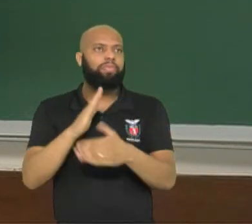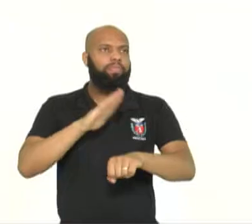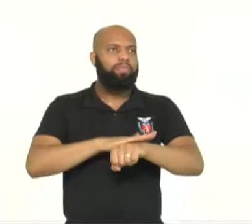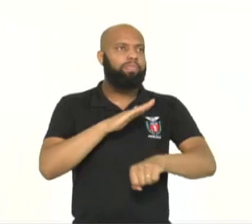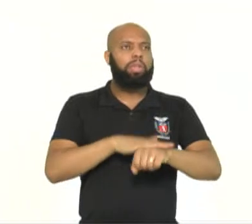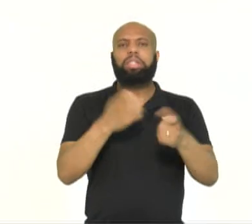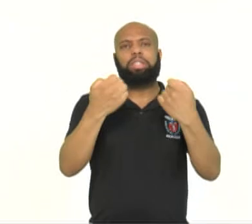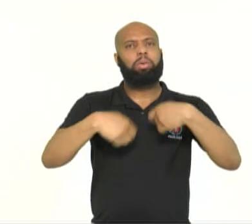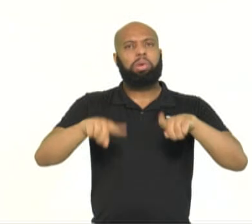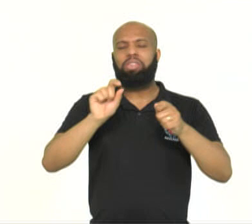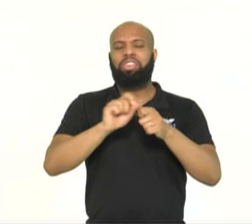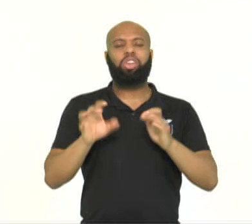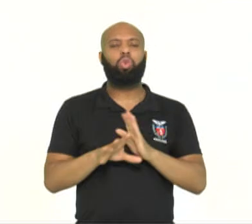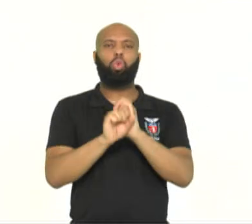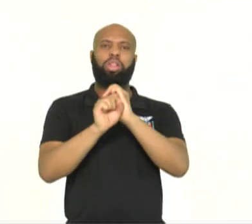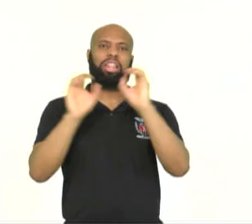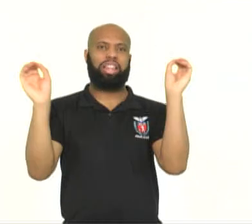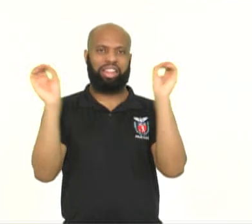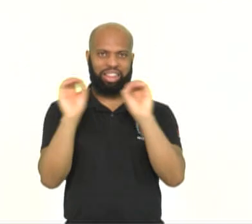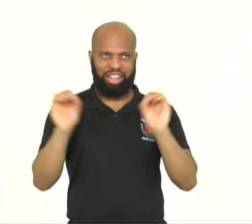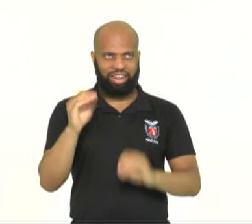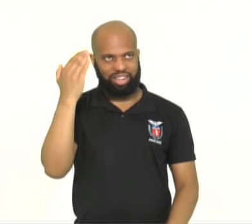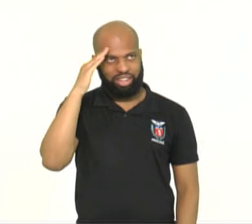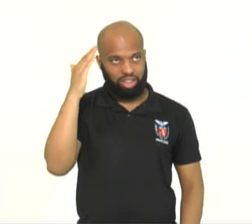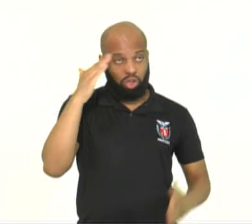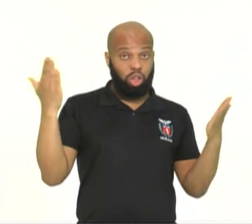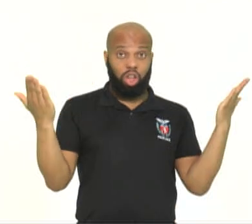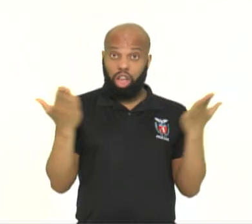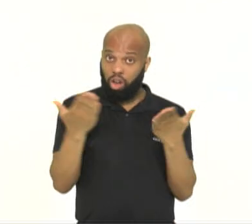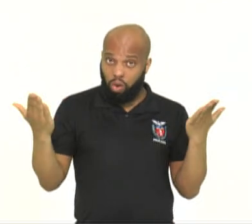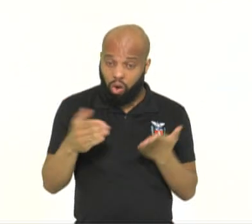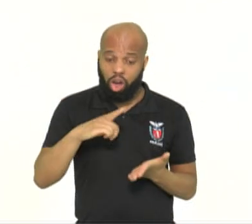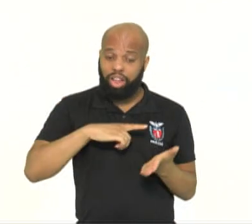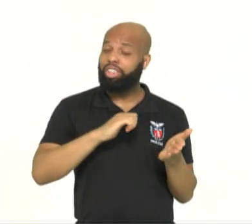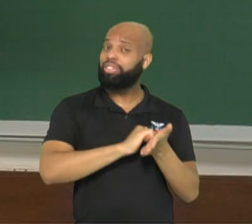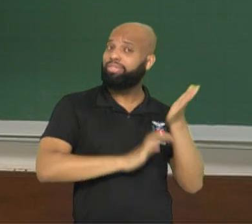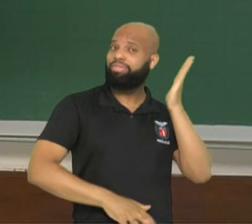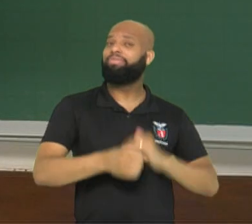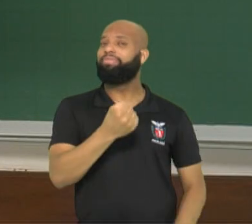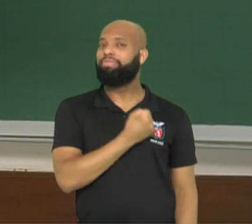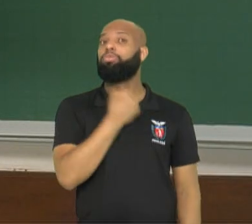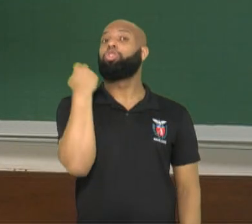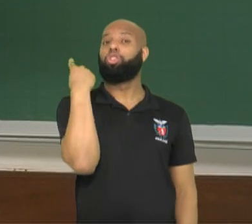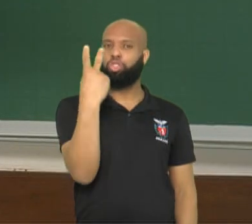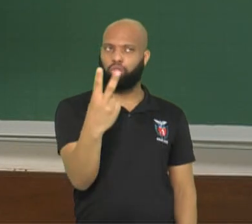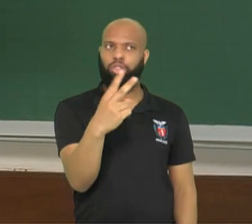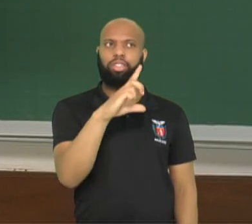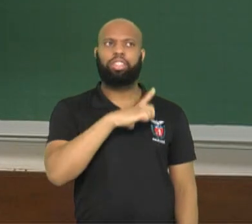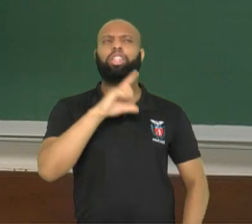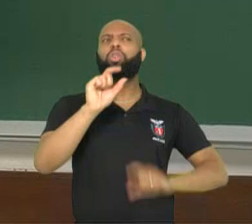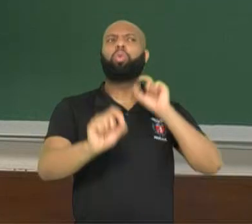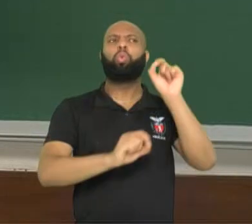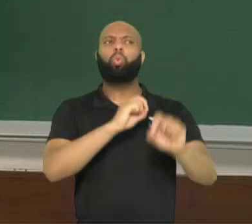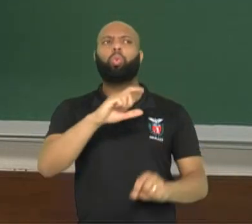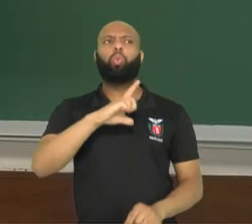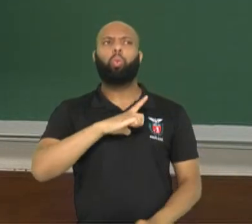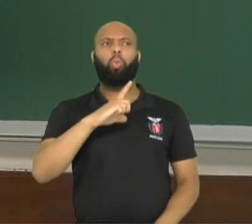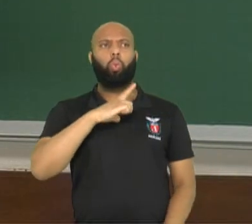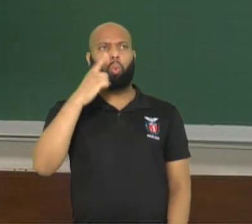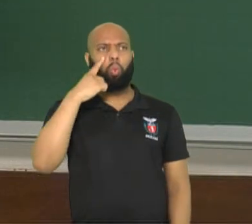não precisa nem calcular, ok? Vamos lá então? Atividade 2. Na atividade